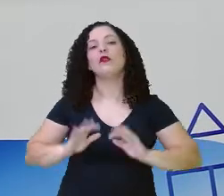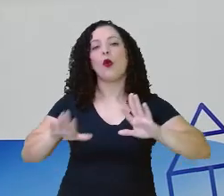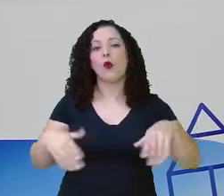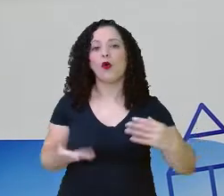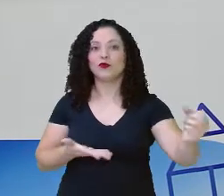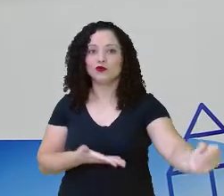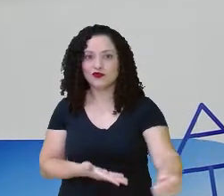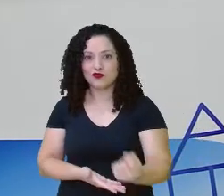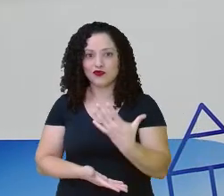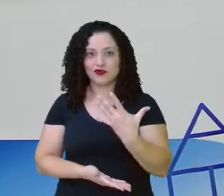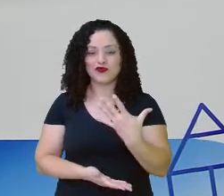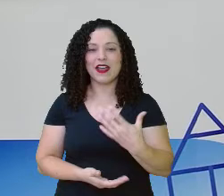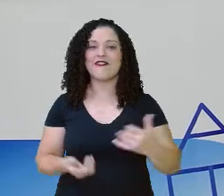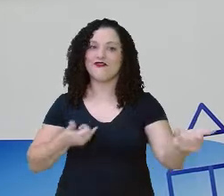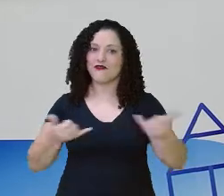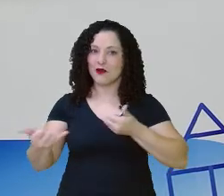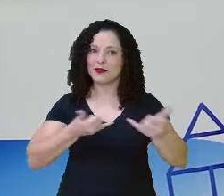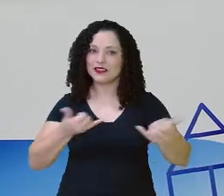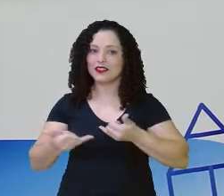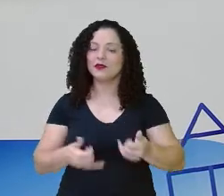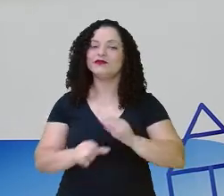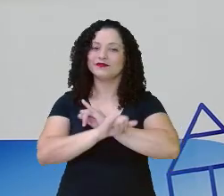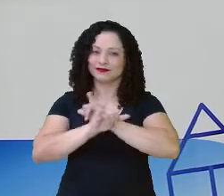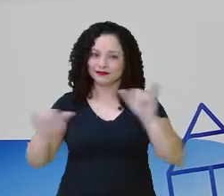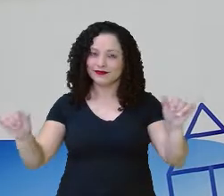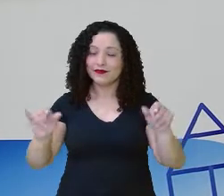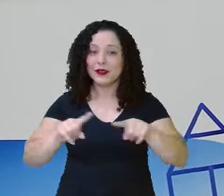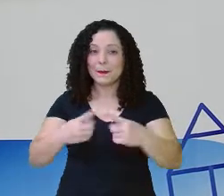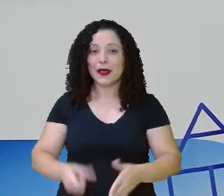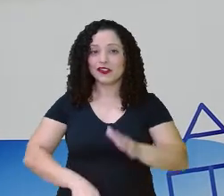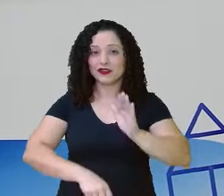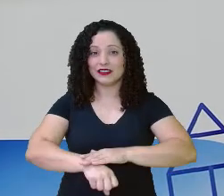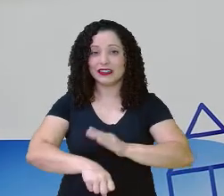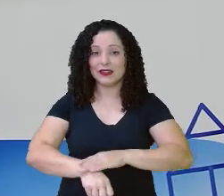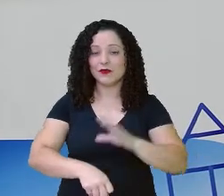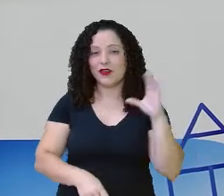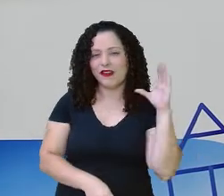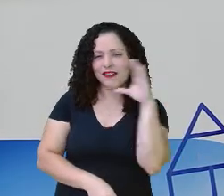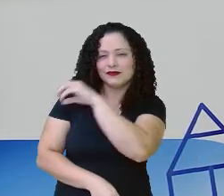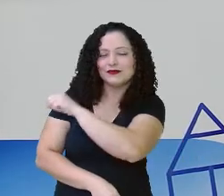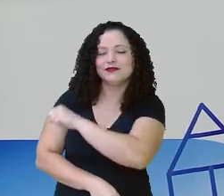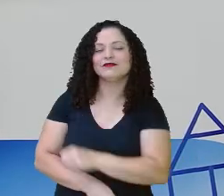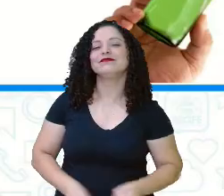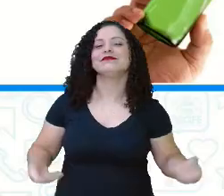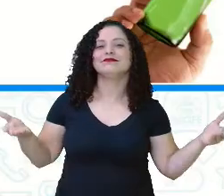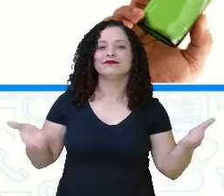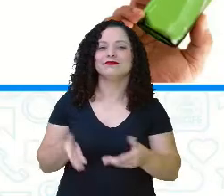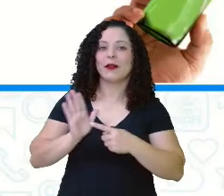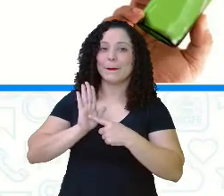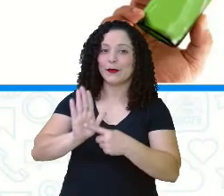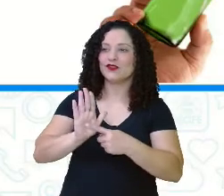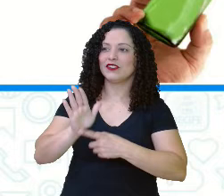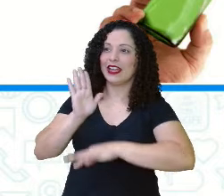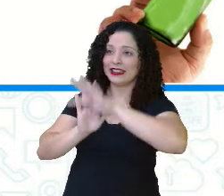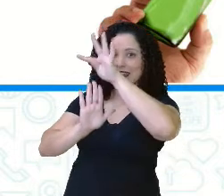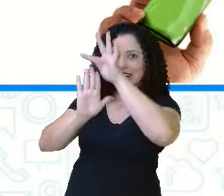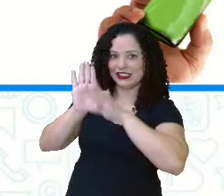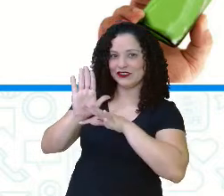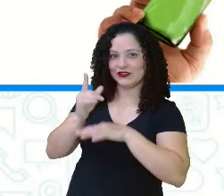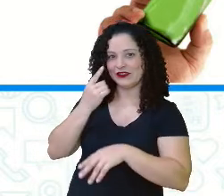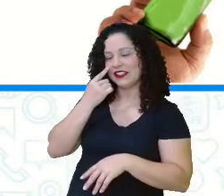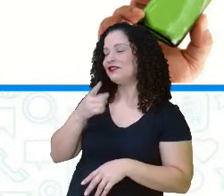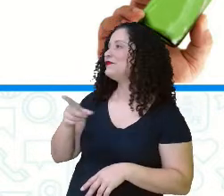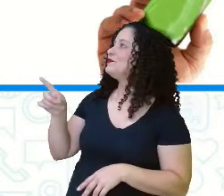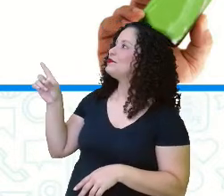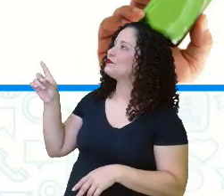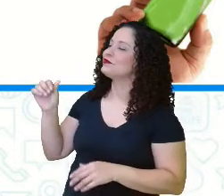a professora já vai passar para a gente. Mas como o nosso tempo é curtinho, eu já vou colocar para a gente aqui um texto, ele vai abrir aí na tela para vocês e a gente vai